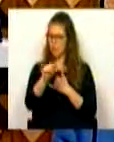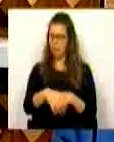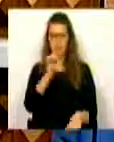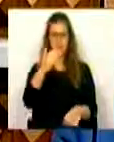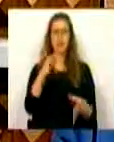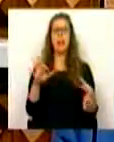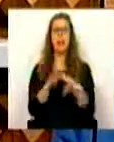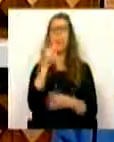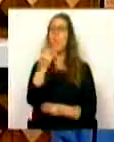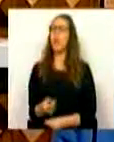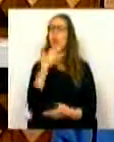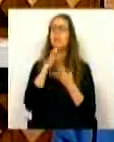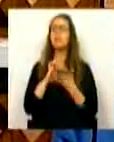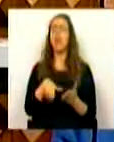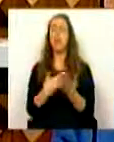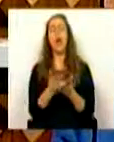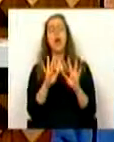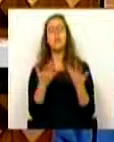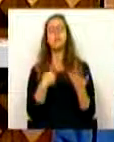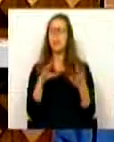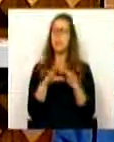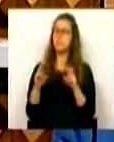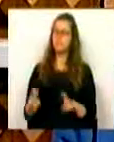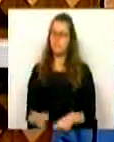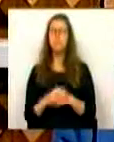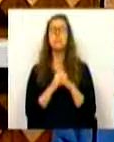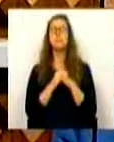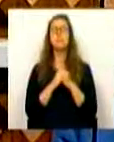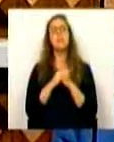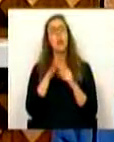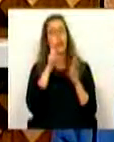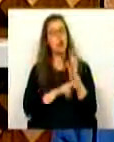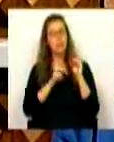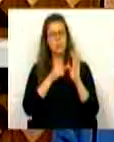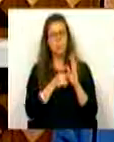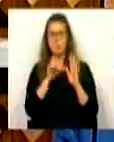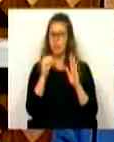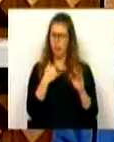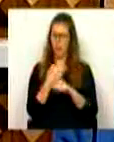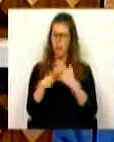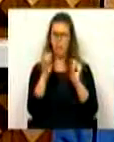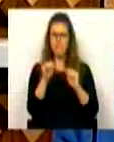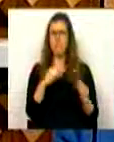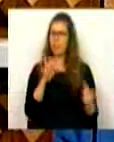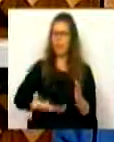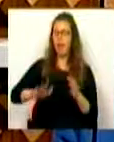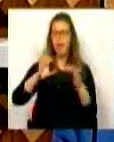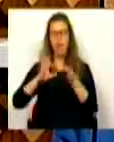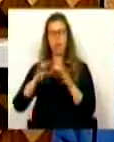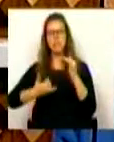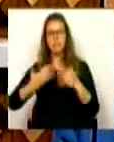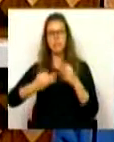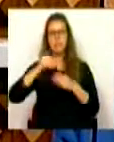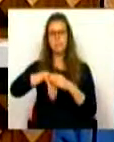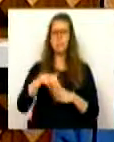no que respeita à qualidade dos créditos subjacentes à titularização. Com este regulamento e a sua execução na ordem jurídica interna, visa-se